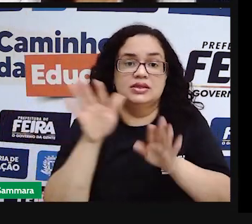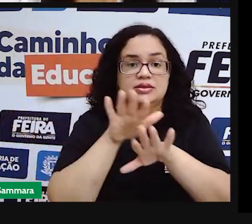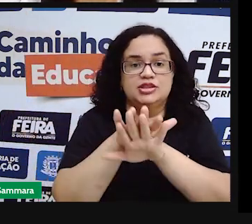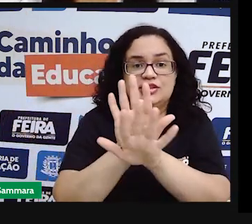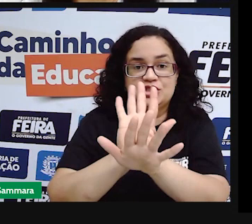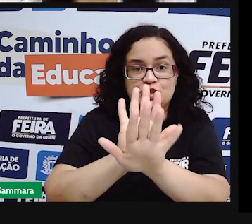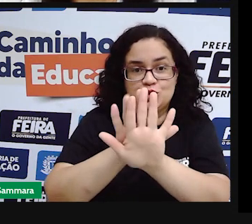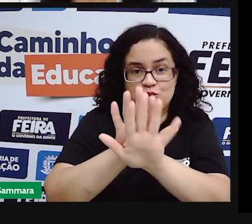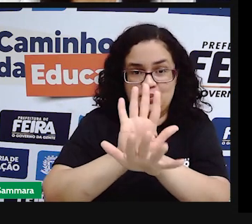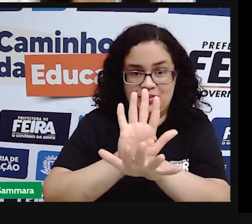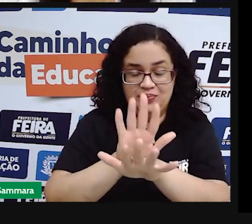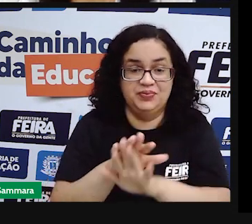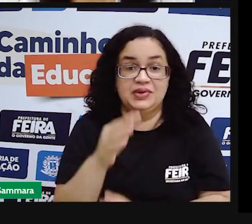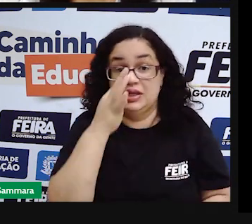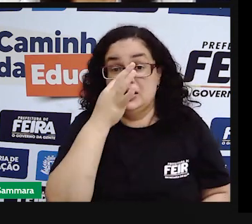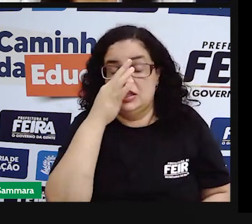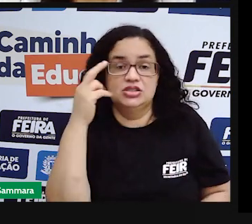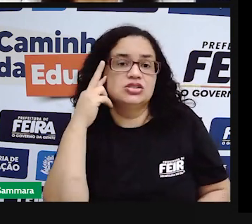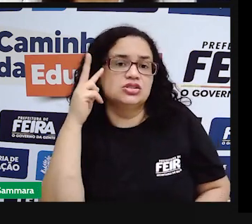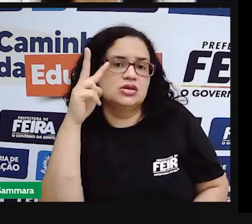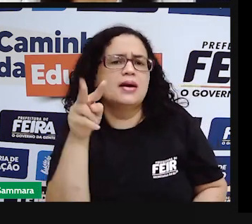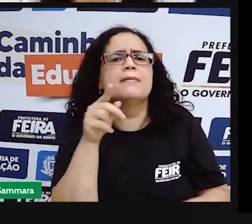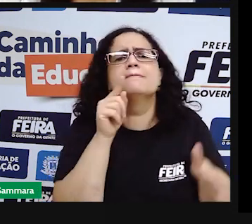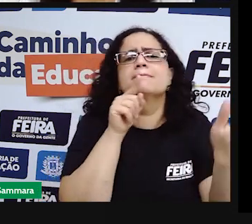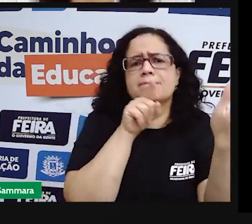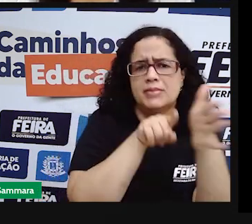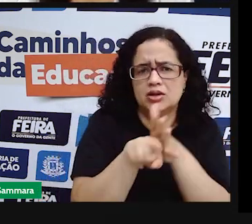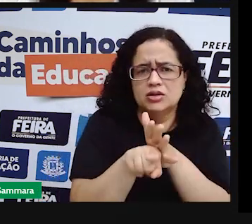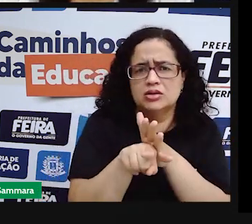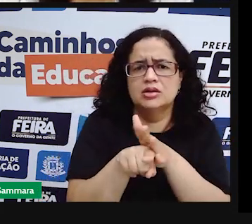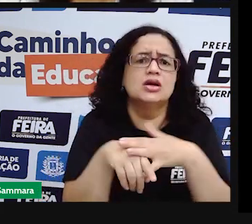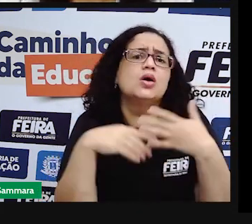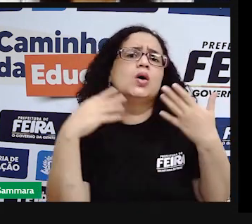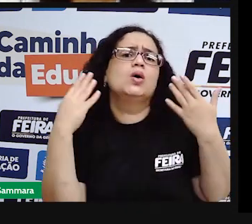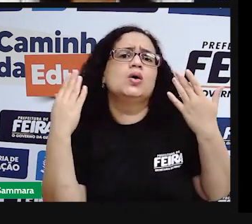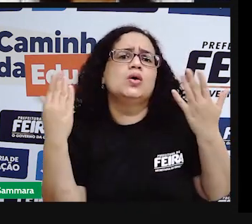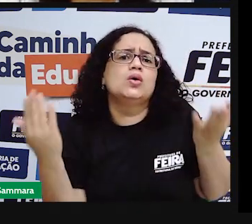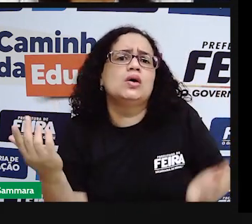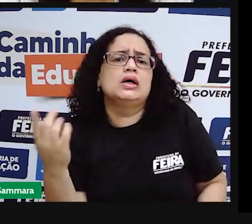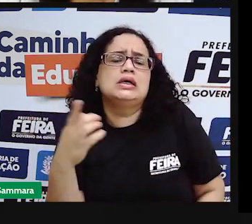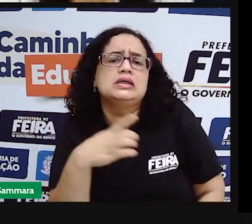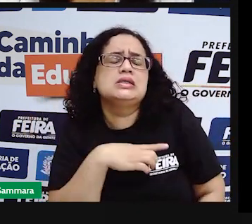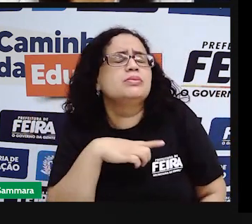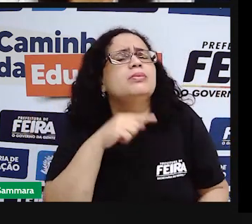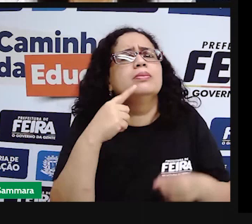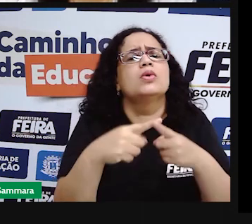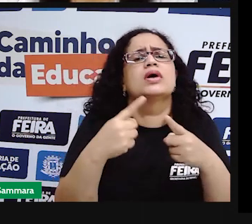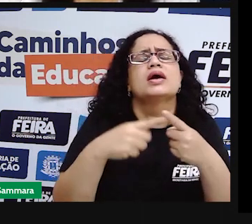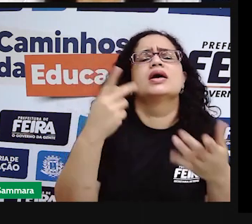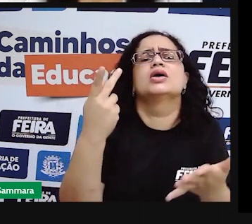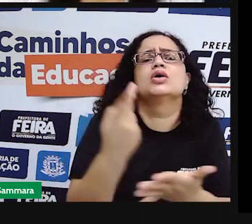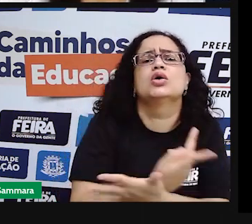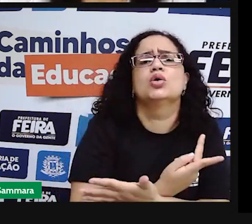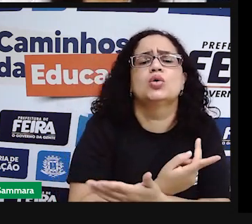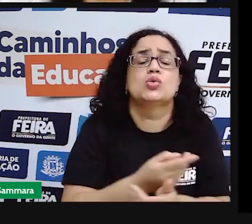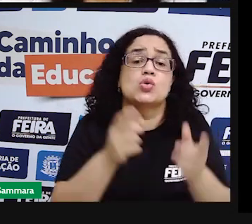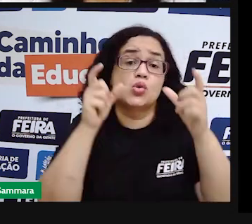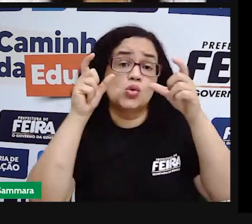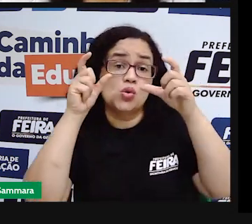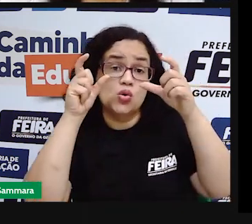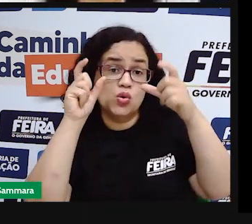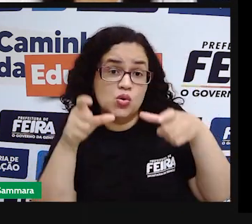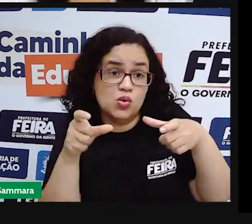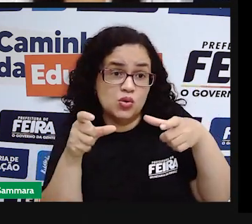sombra. Vocês já pararam para se perguntar por que será que isso acontece? De onde vem essa